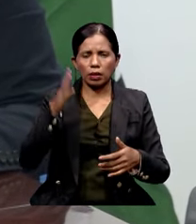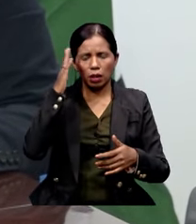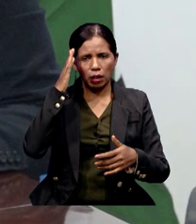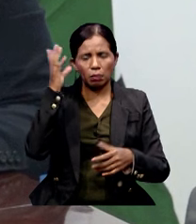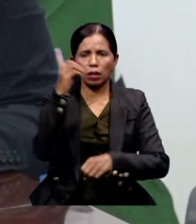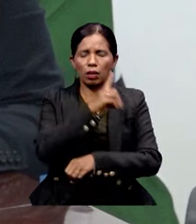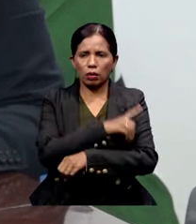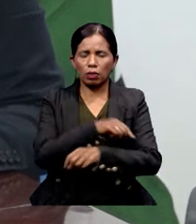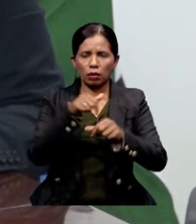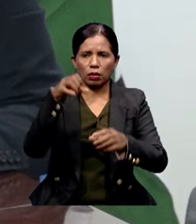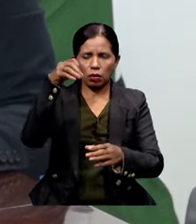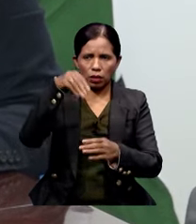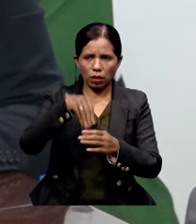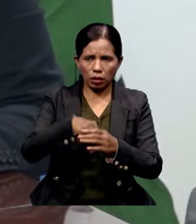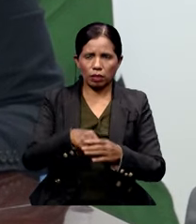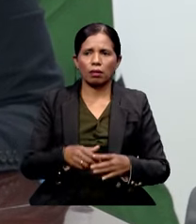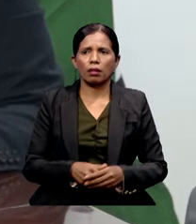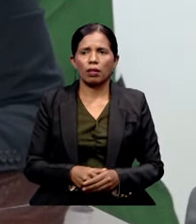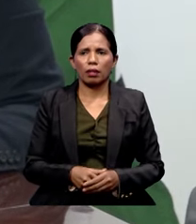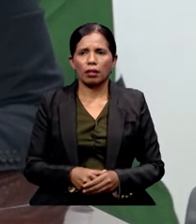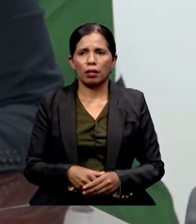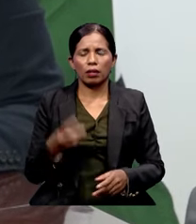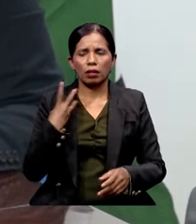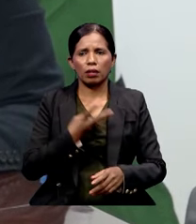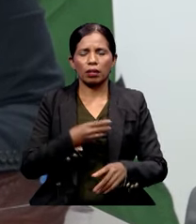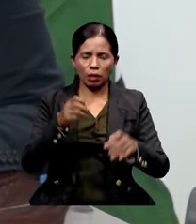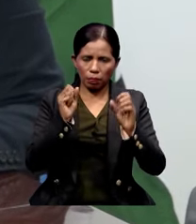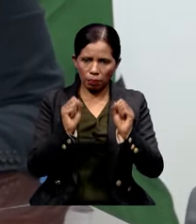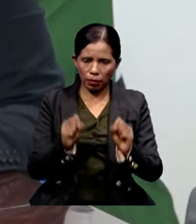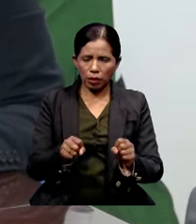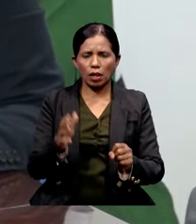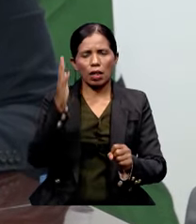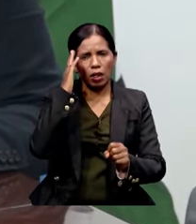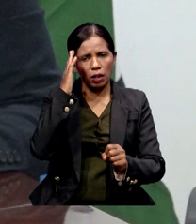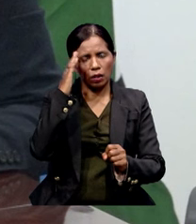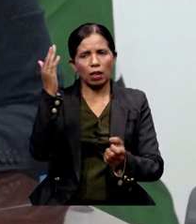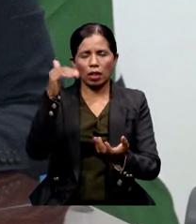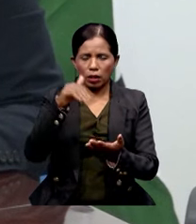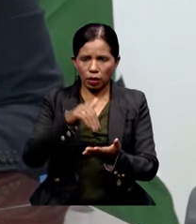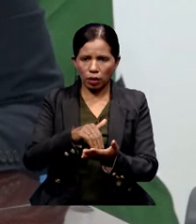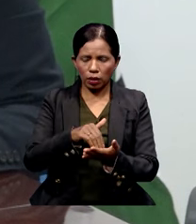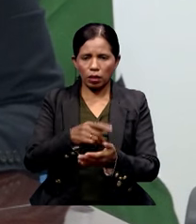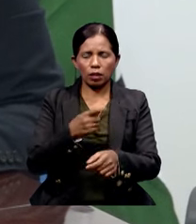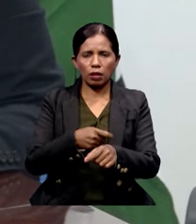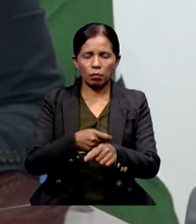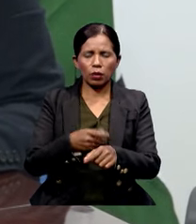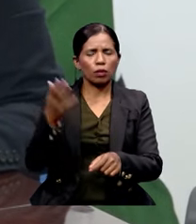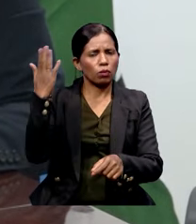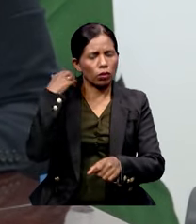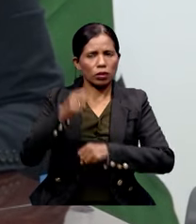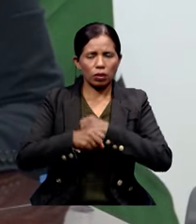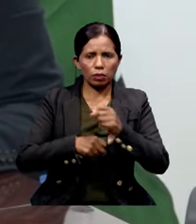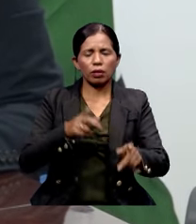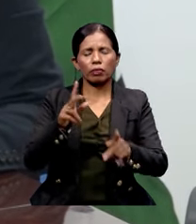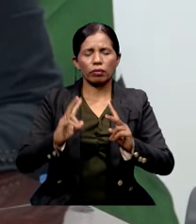ni dane ho klean atu nune itabele Hanoi ba pasado nebe moru ho itane roi sira